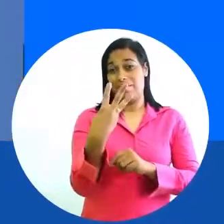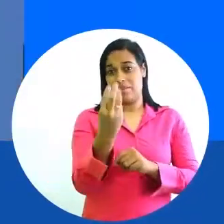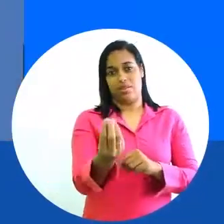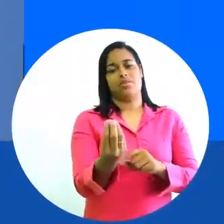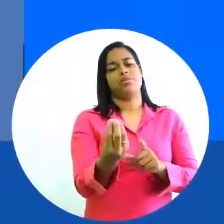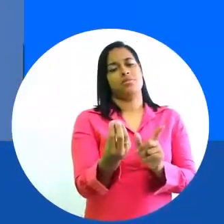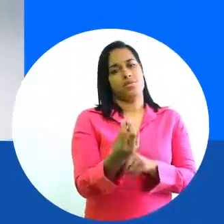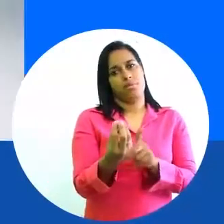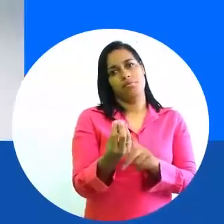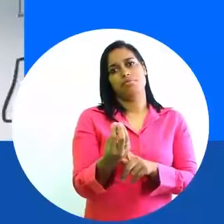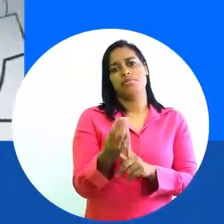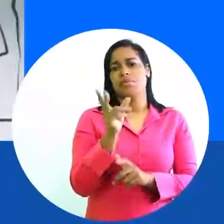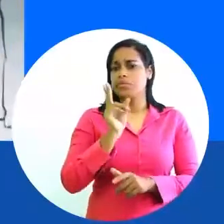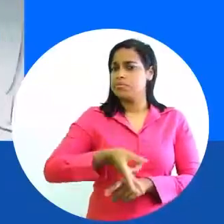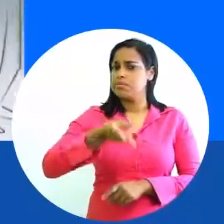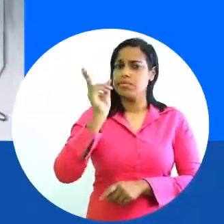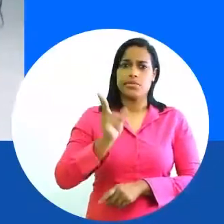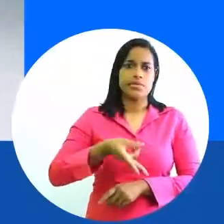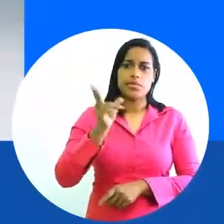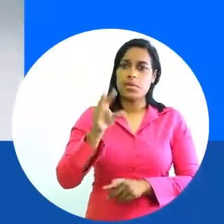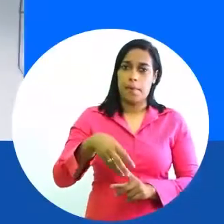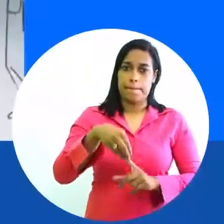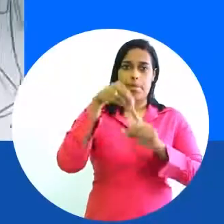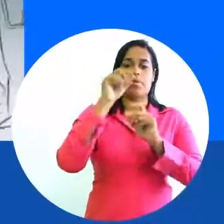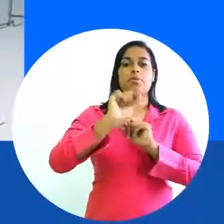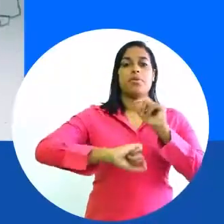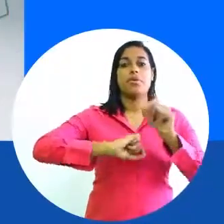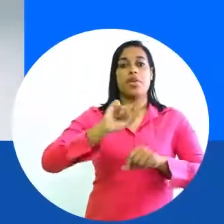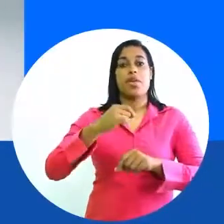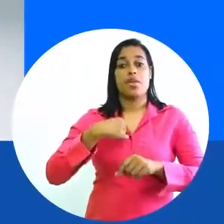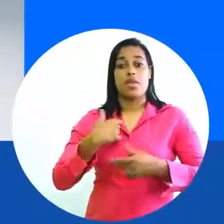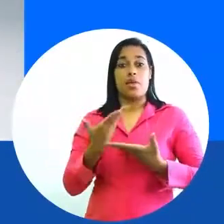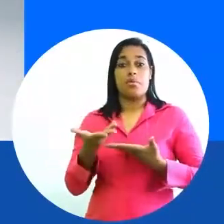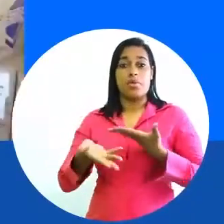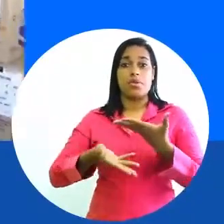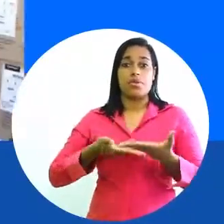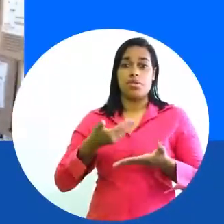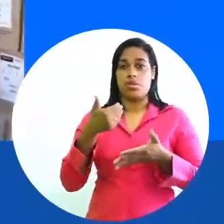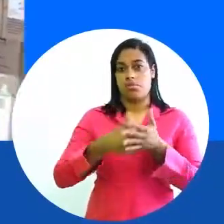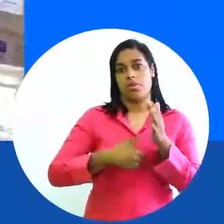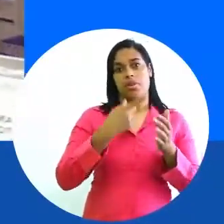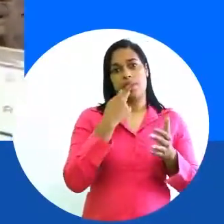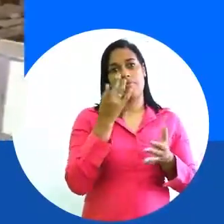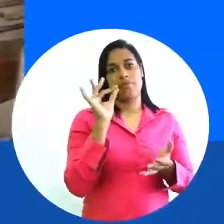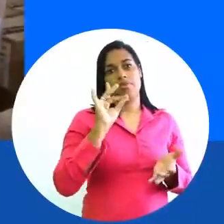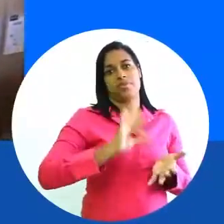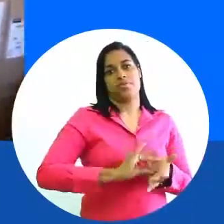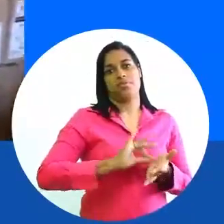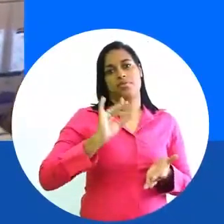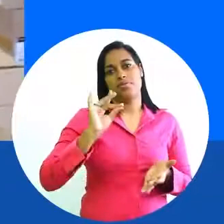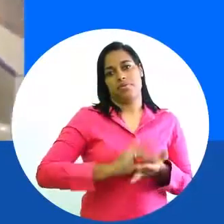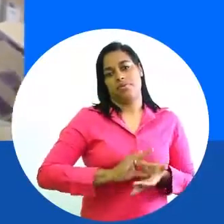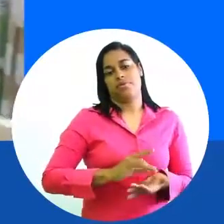né? E sempre se parte do princípio de que quem prestou suas contas está falando a verdade.